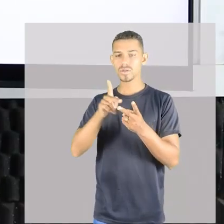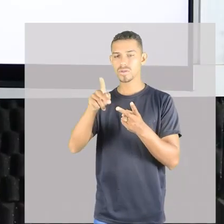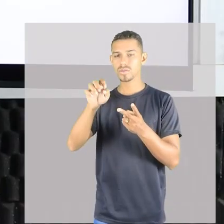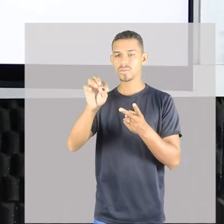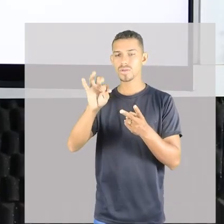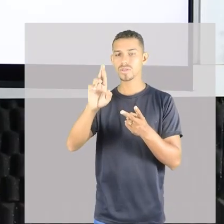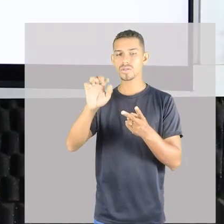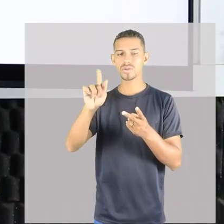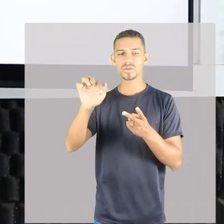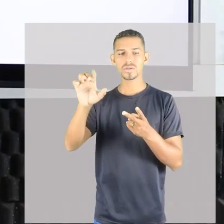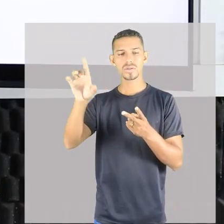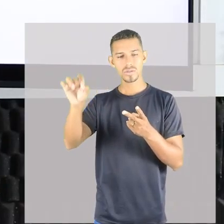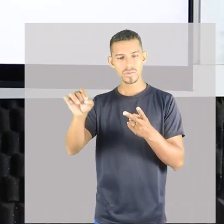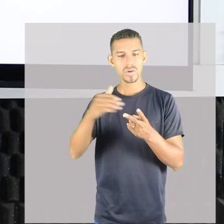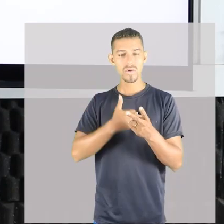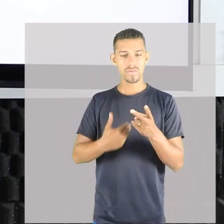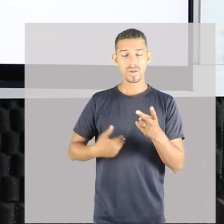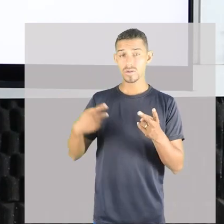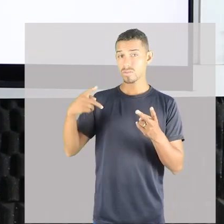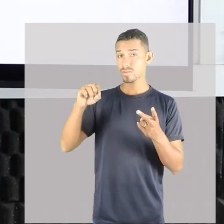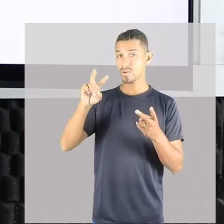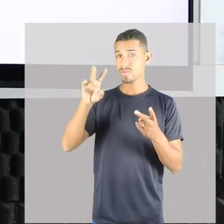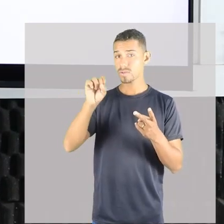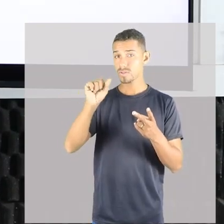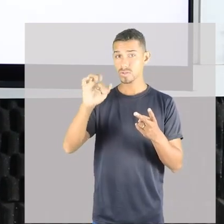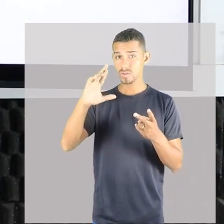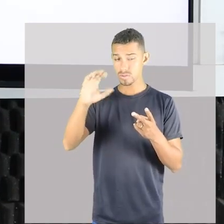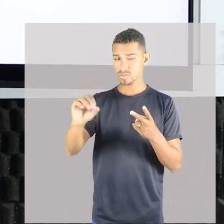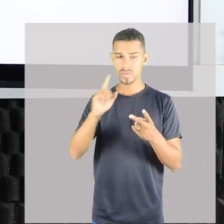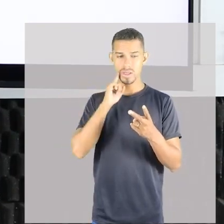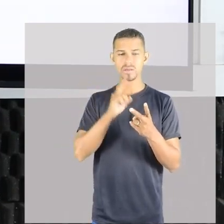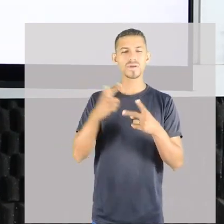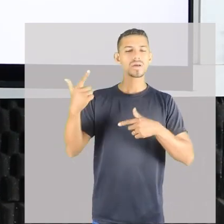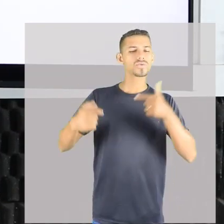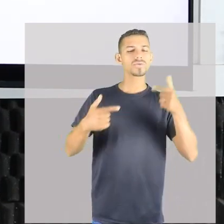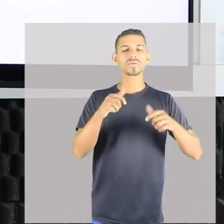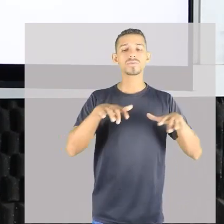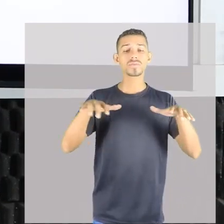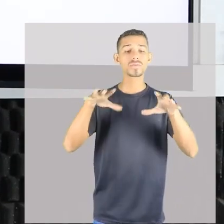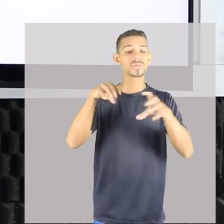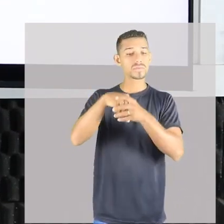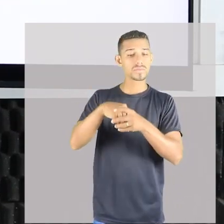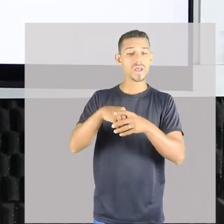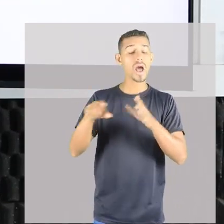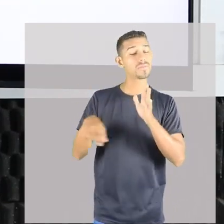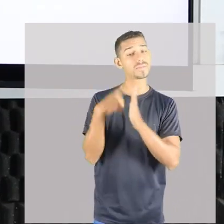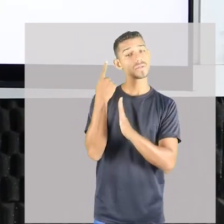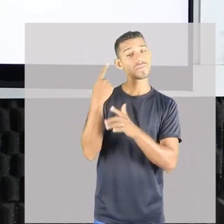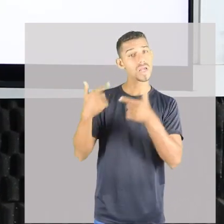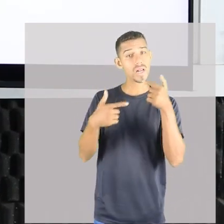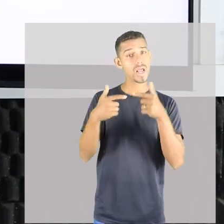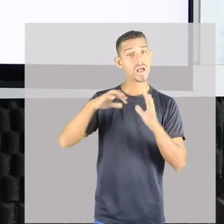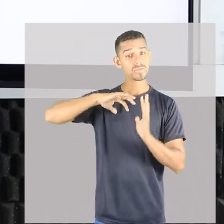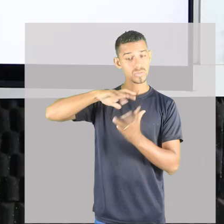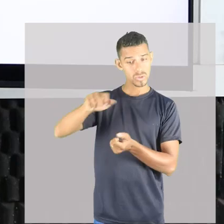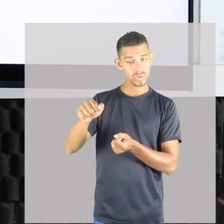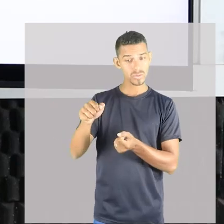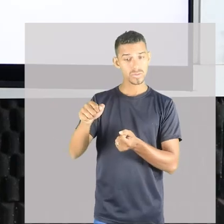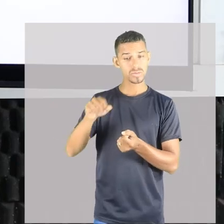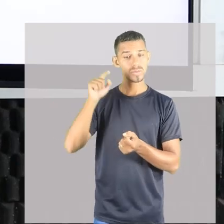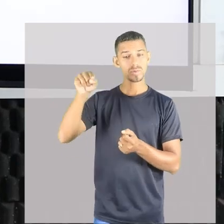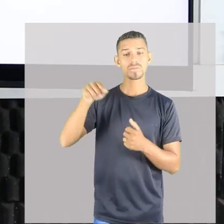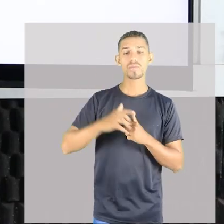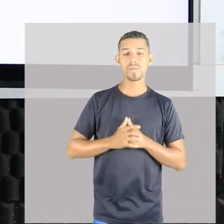contra a guerra, por terra e pão. Então, a guerra que está se falando, já a Primeira Guerra Mundial, você continuava lá.